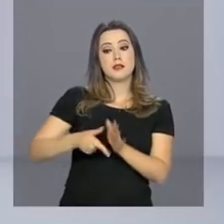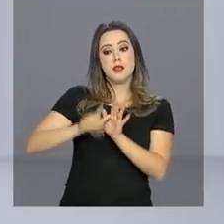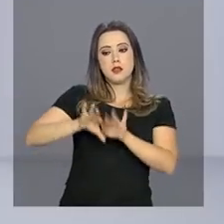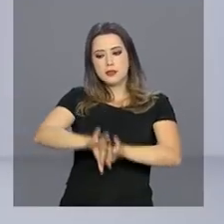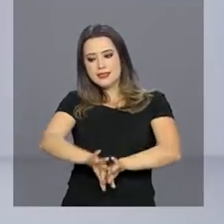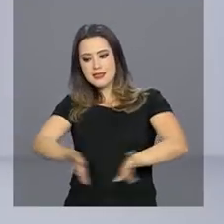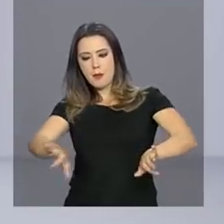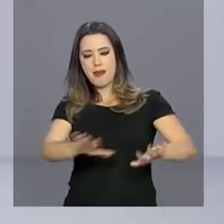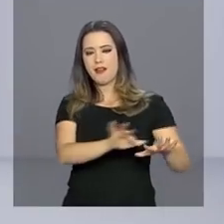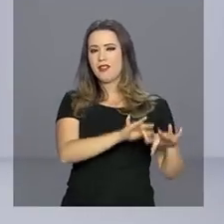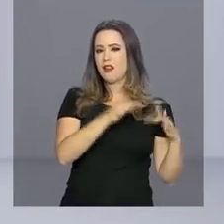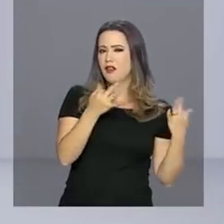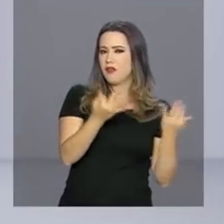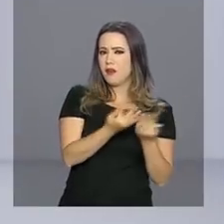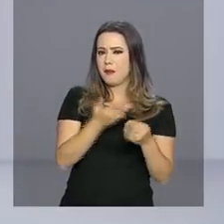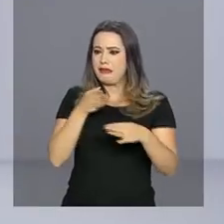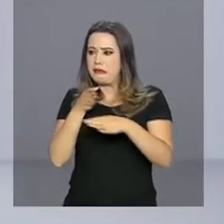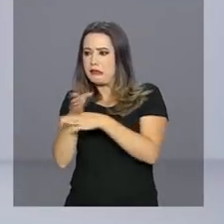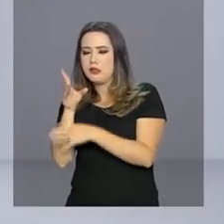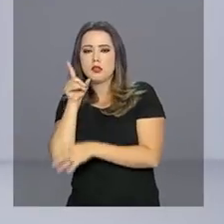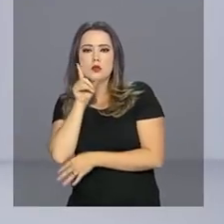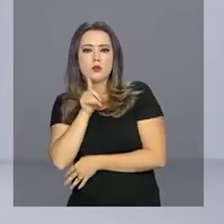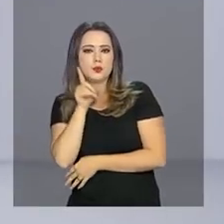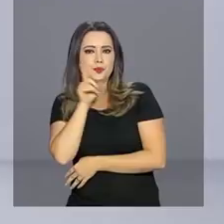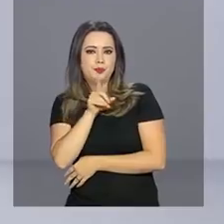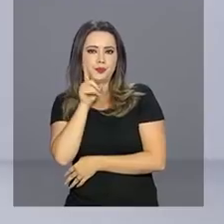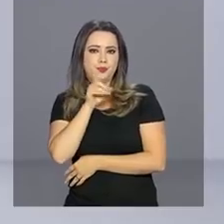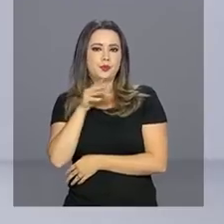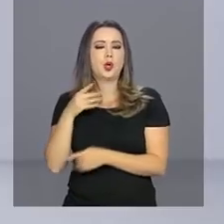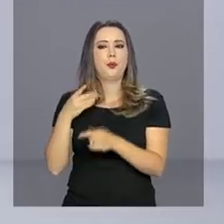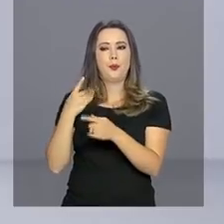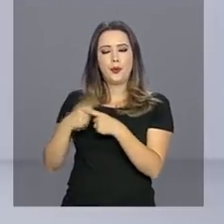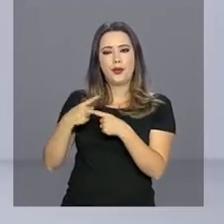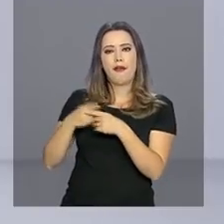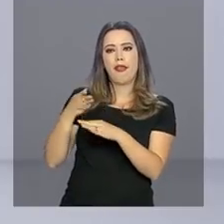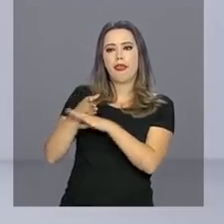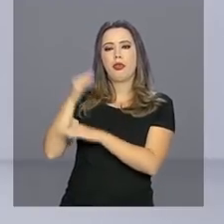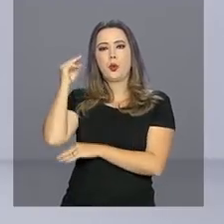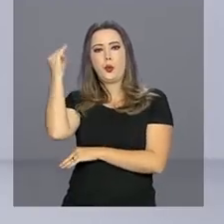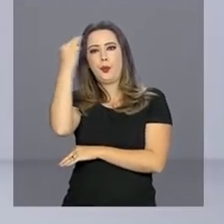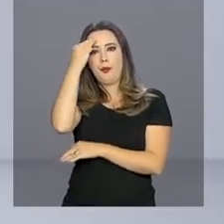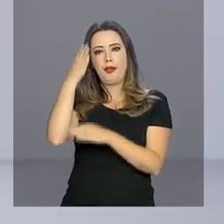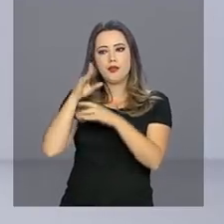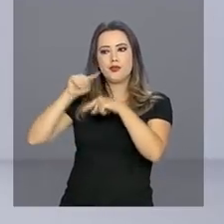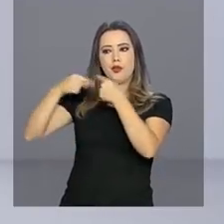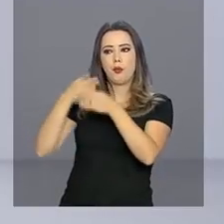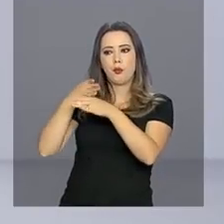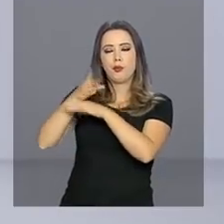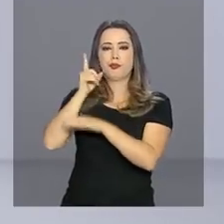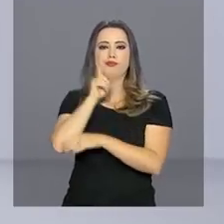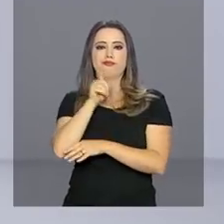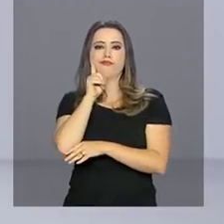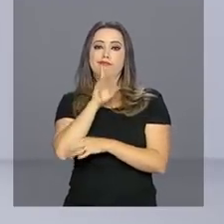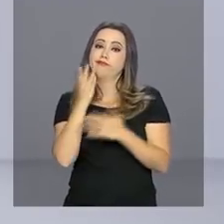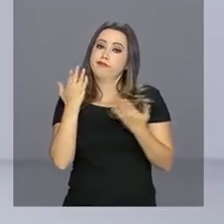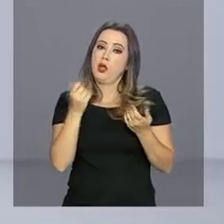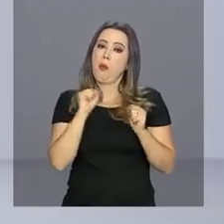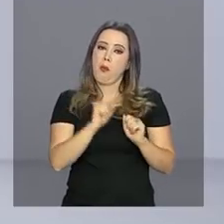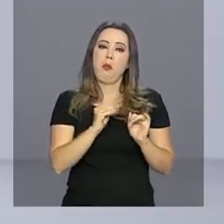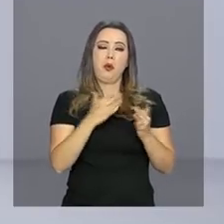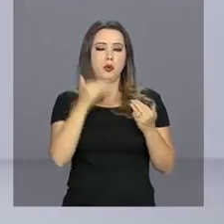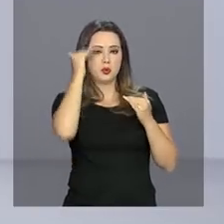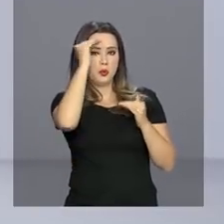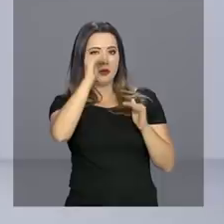estavam separadas das famílias depois de terem atravessado a fronteira entre México e os Estados Unidos, supostamente de maneira